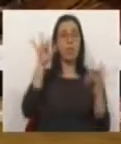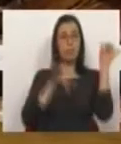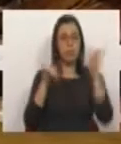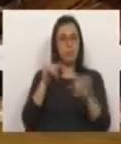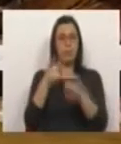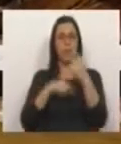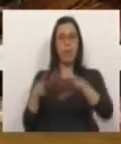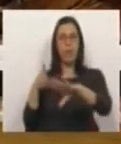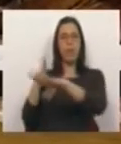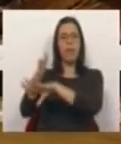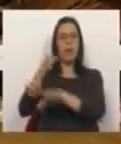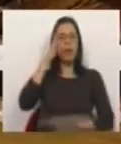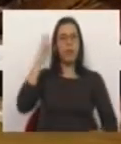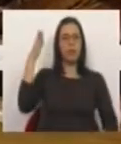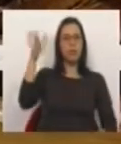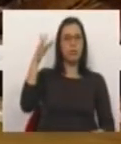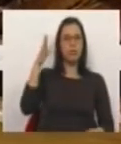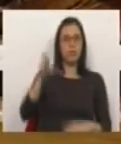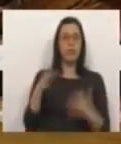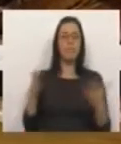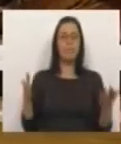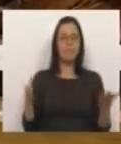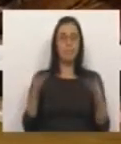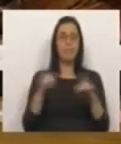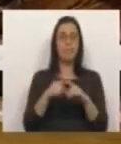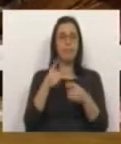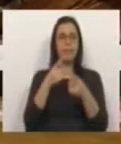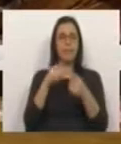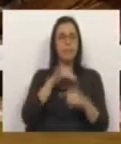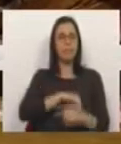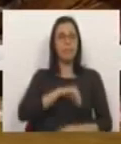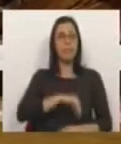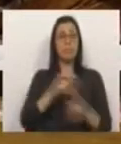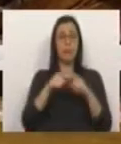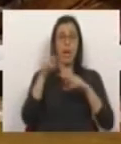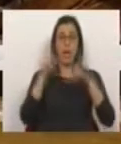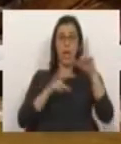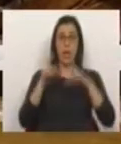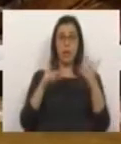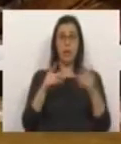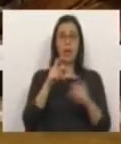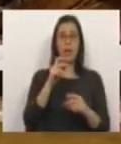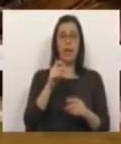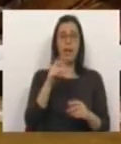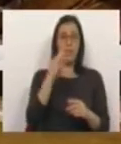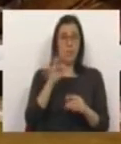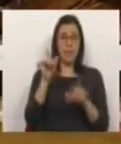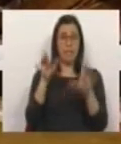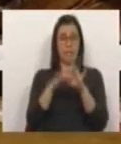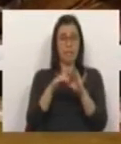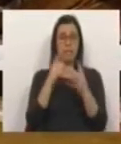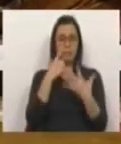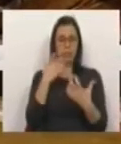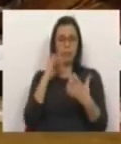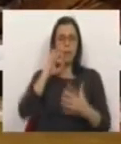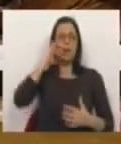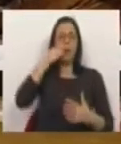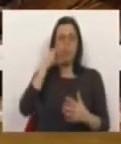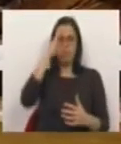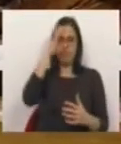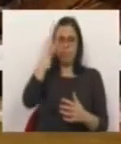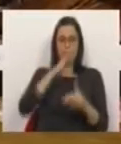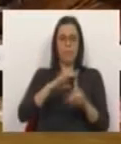passaram a ir diretamente para o estrangeiro, designadamente para a remuneração dos acionistas da Vinci. Estão à vista as